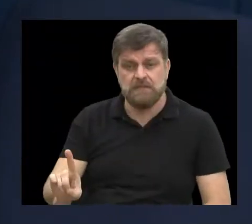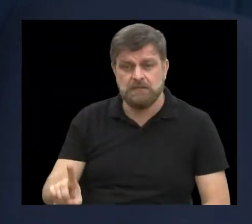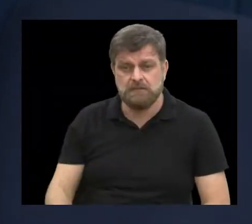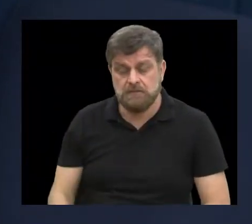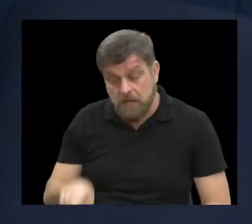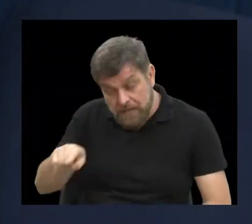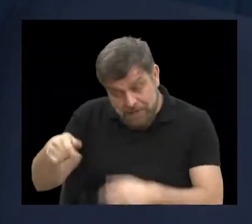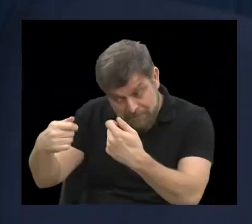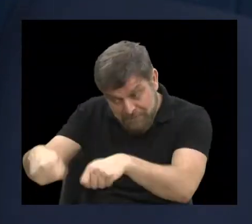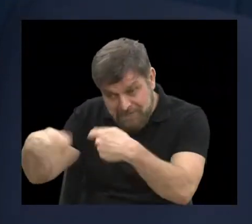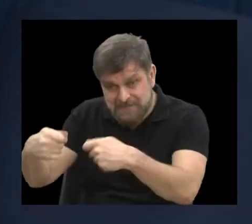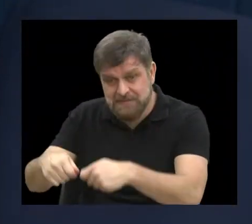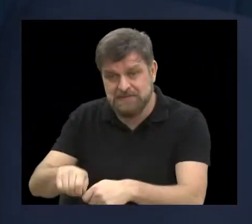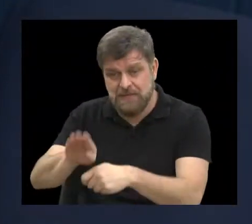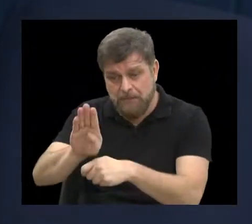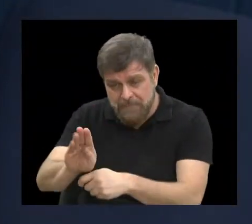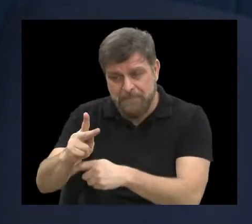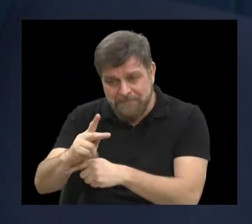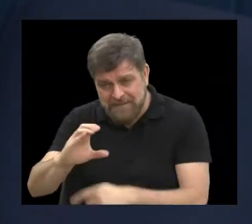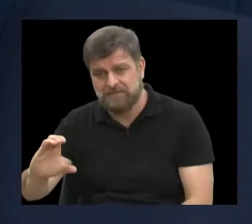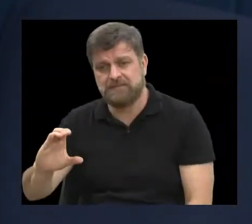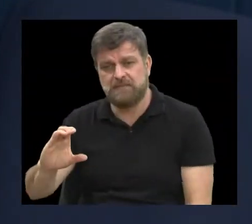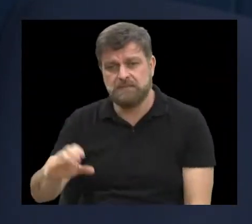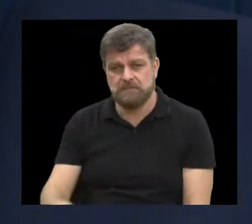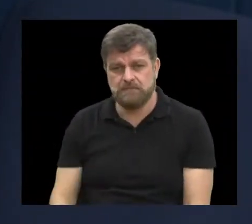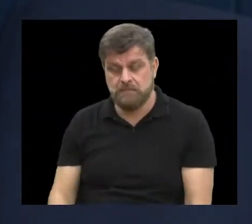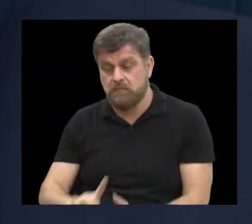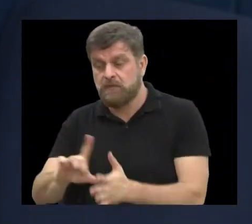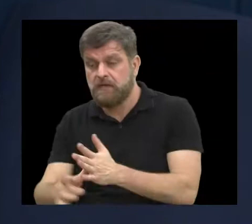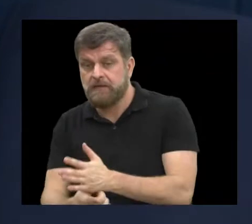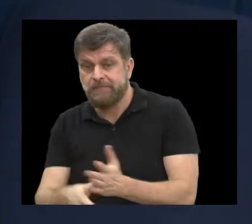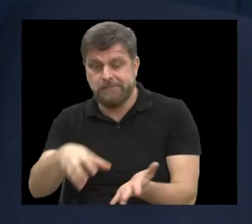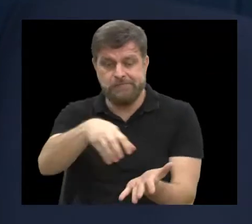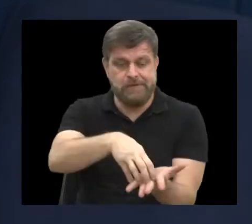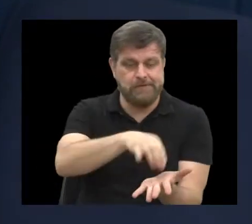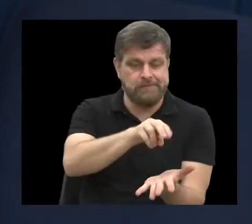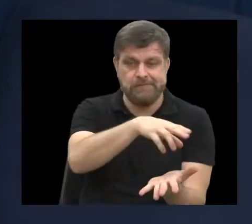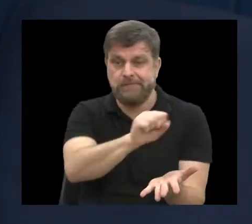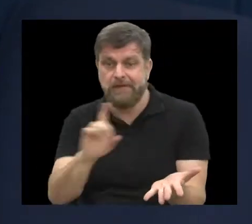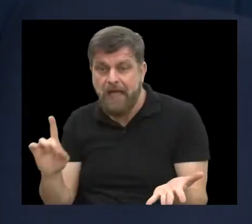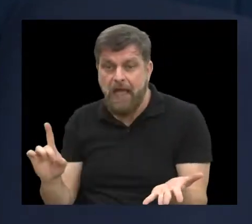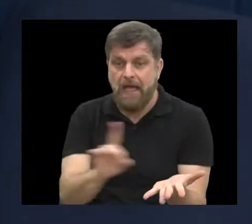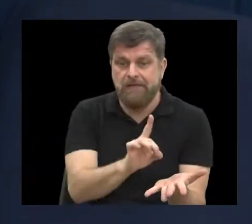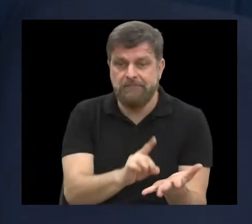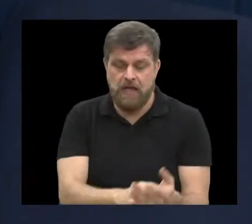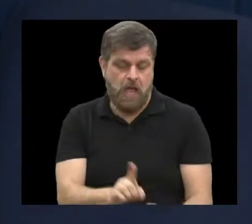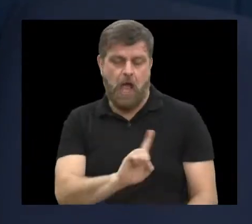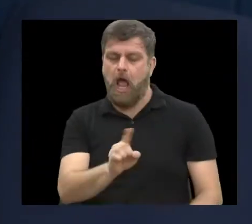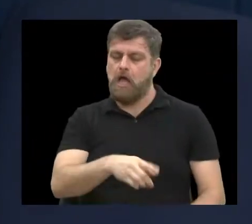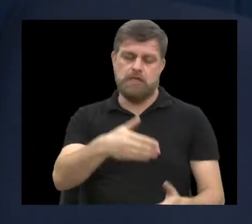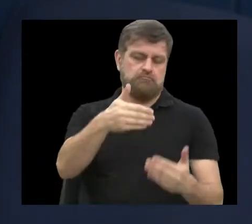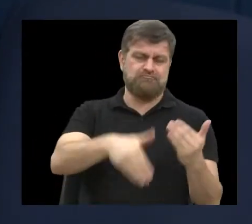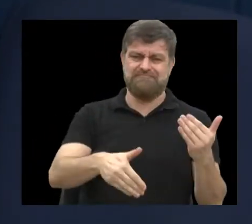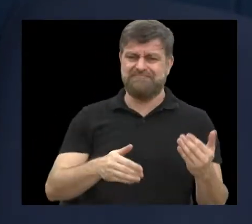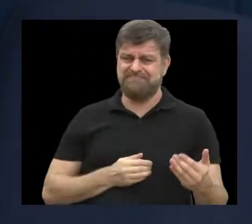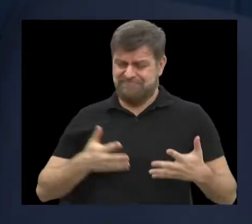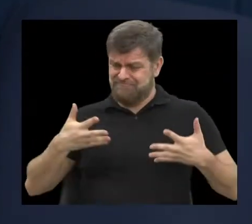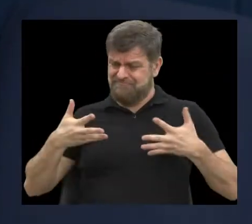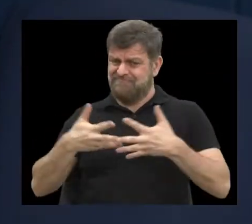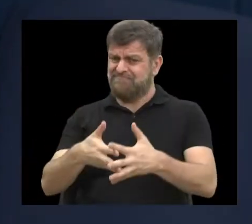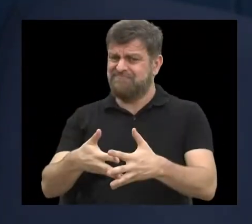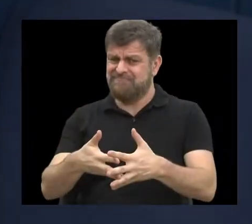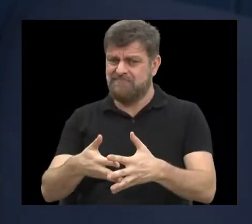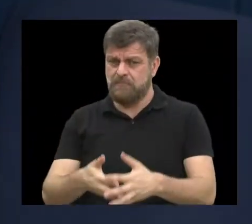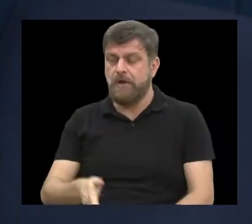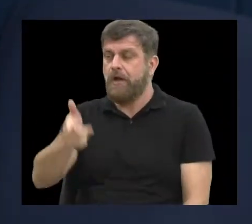a necessidade de ele usar aquele benefício. E quando chega nessa comissão, a comissão simplesmente fala que ele não tem direito. Aí fica um negócio. Aí tem que